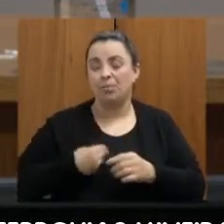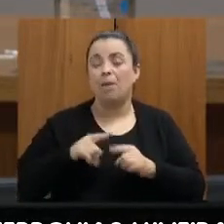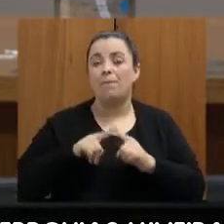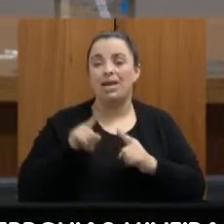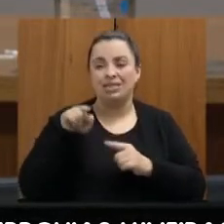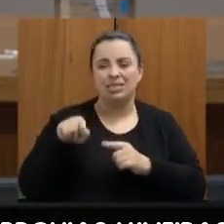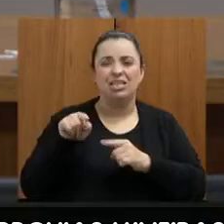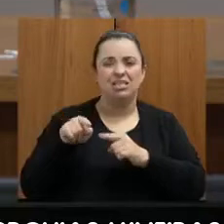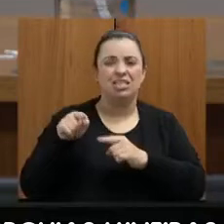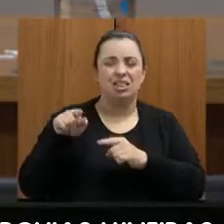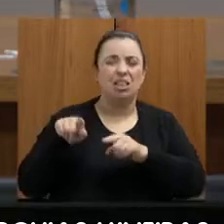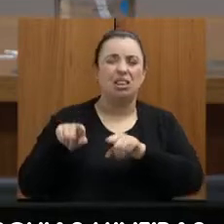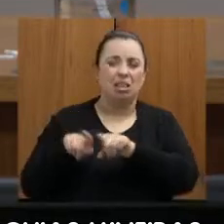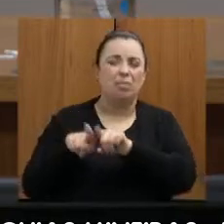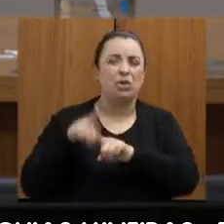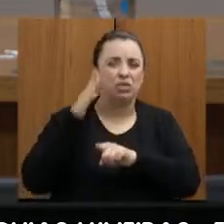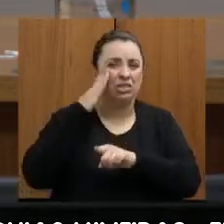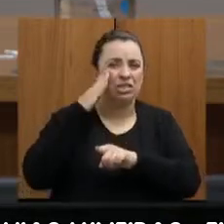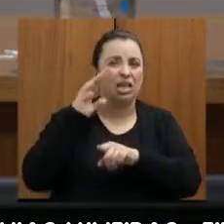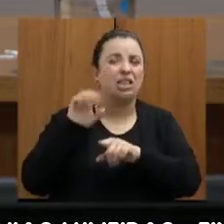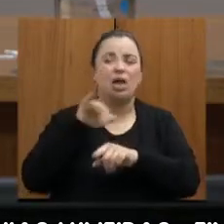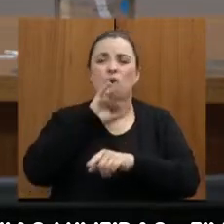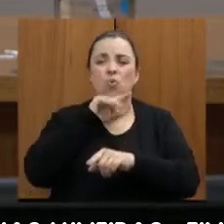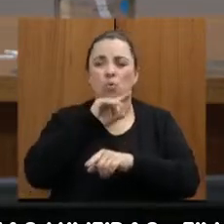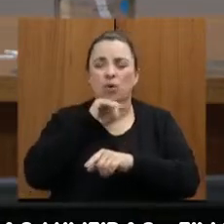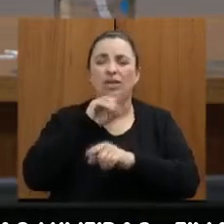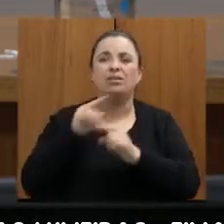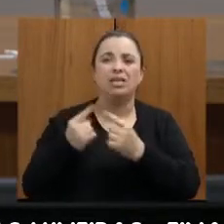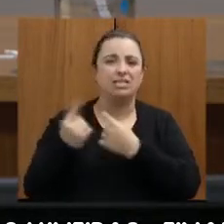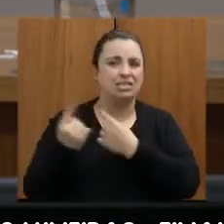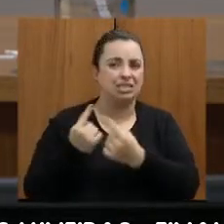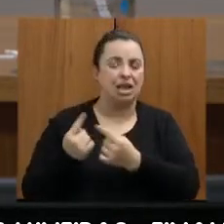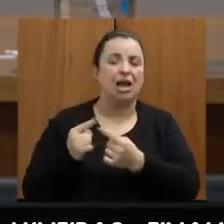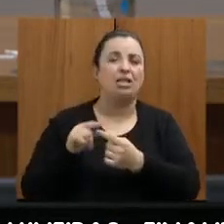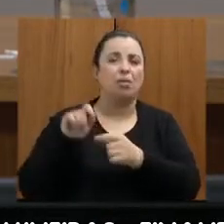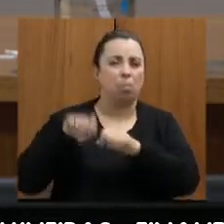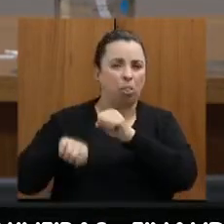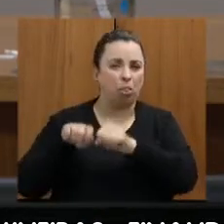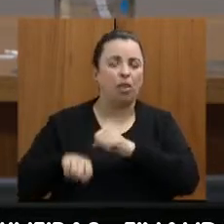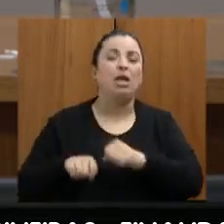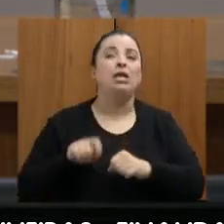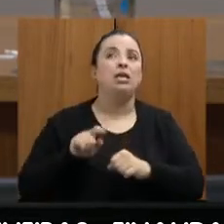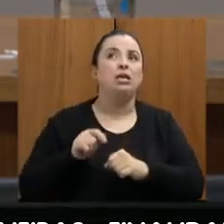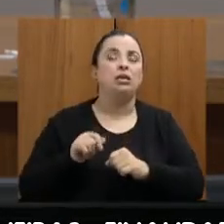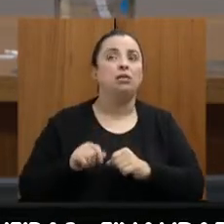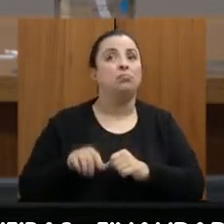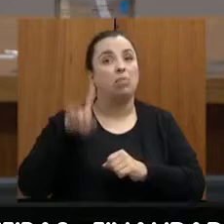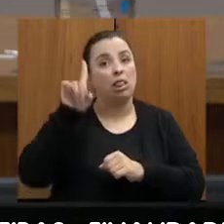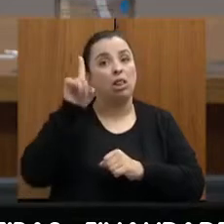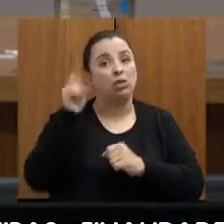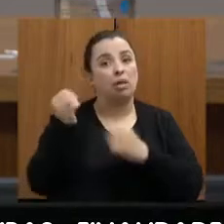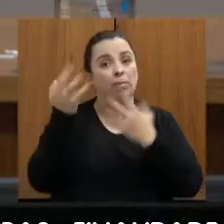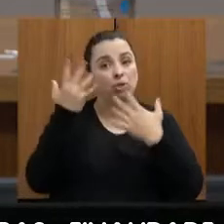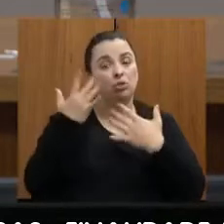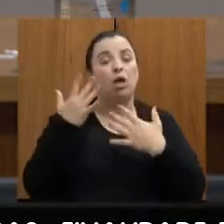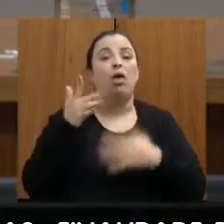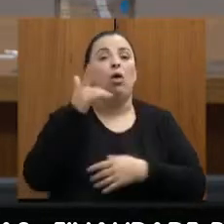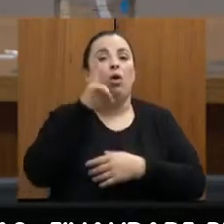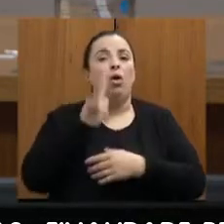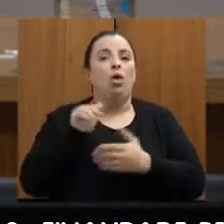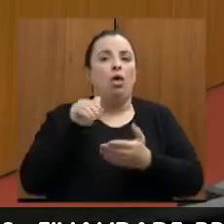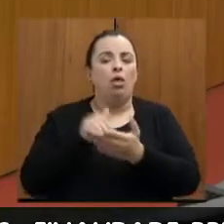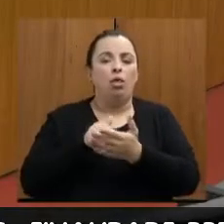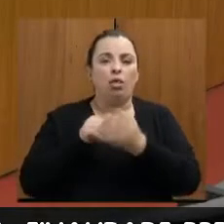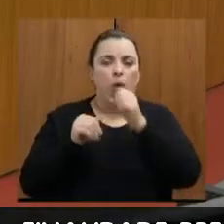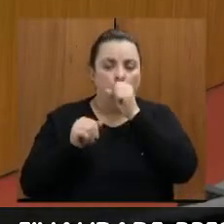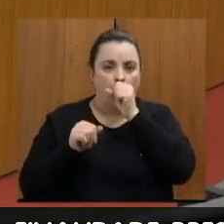gente sabe que tá Tá muito ruim e se Deus quiser agora no segundo semestre a gente consegue assinar o contrato e atacar já